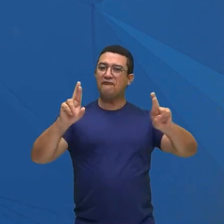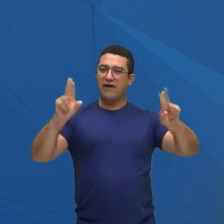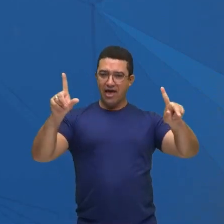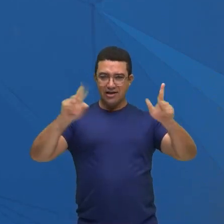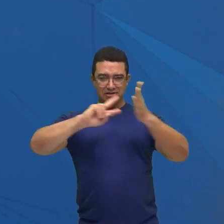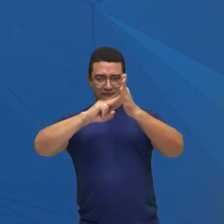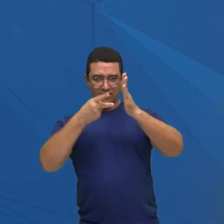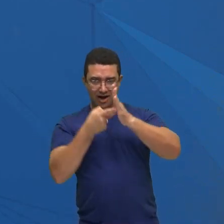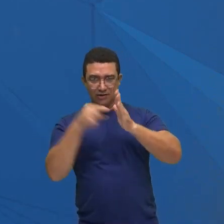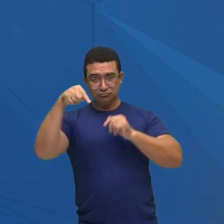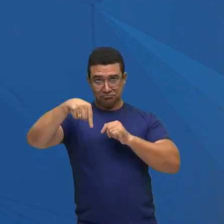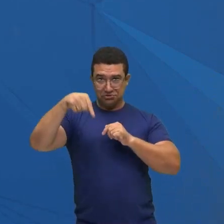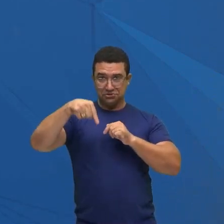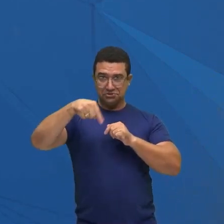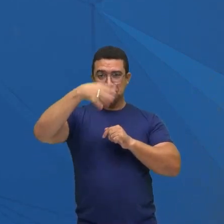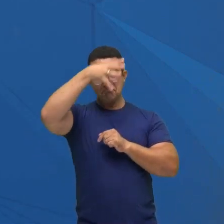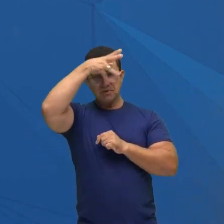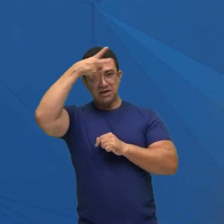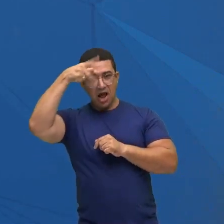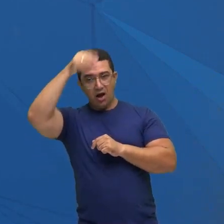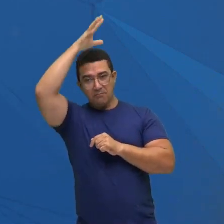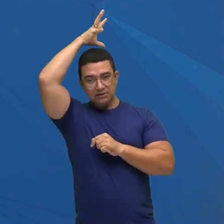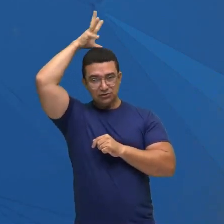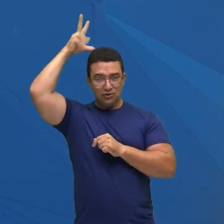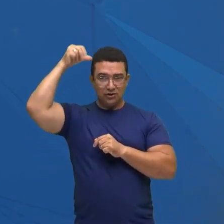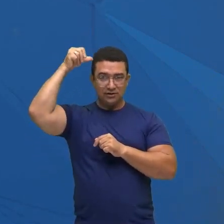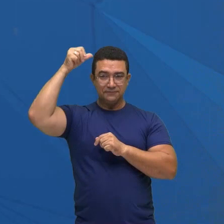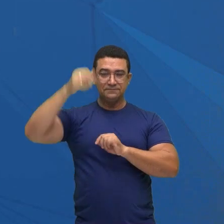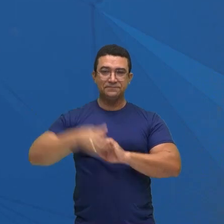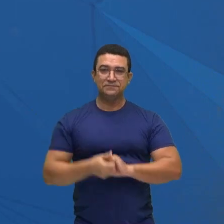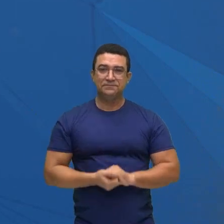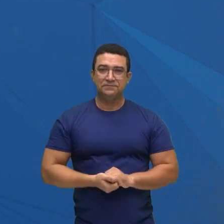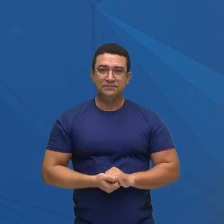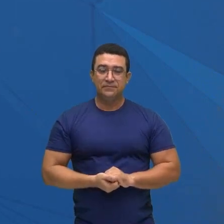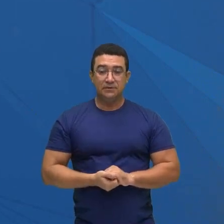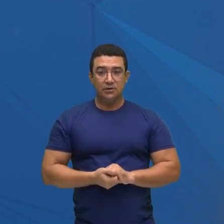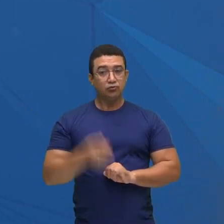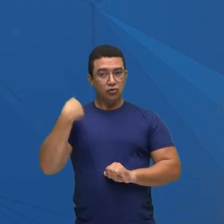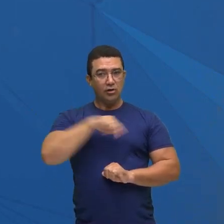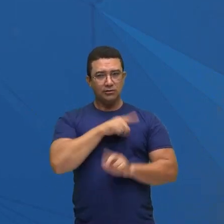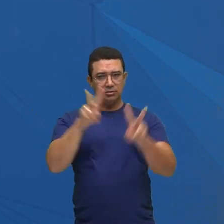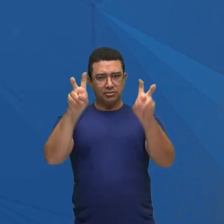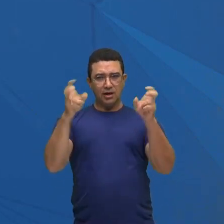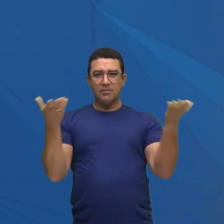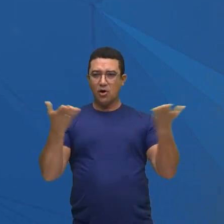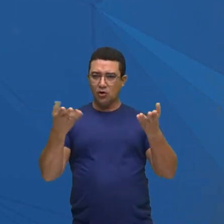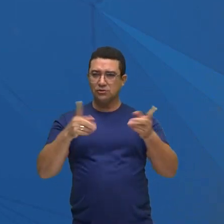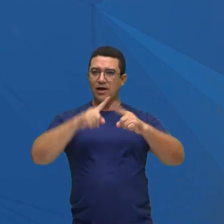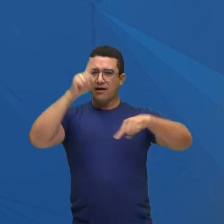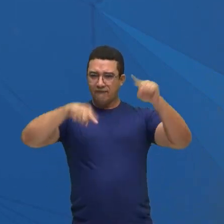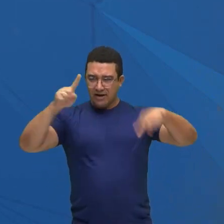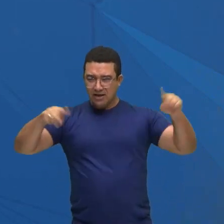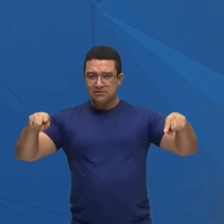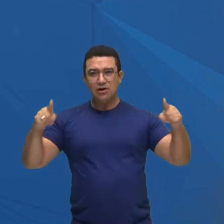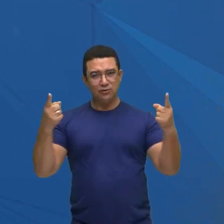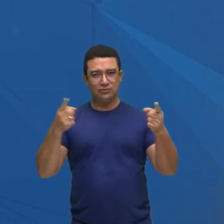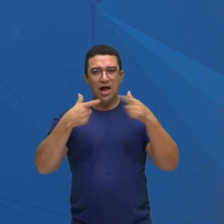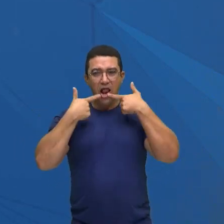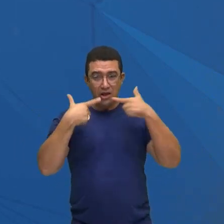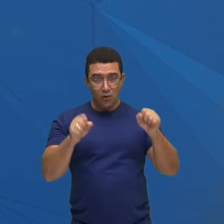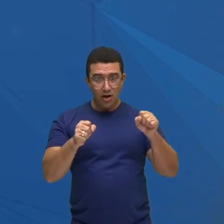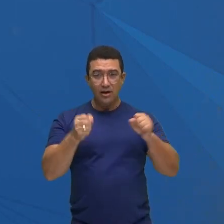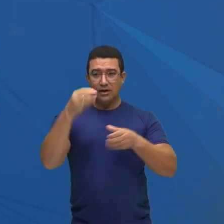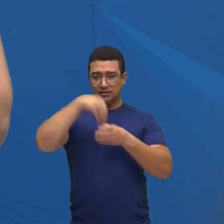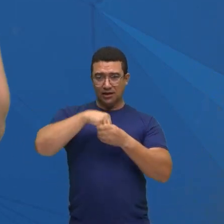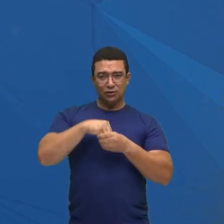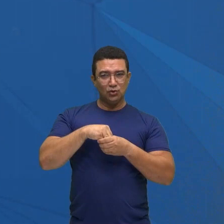traz ali, tem essa possibilidade de fazer essa troca. E a gente está falando de variação linguística, ou seja, dentro do nosso português, que é falado aqui no